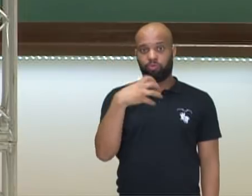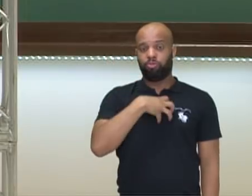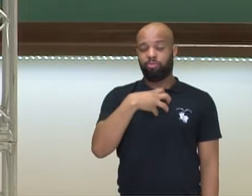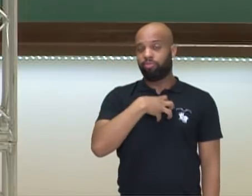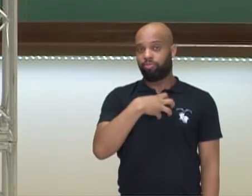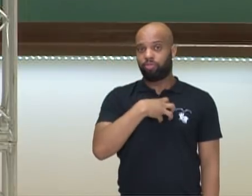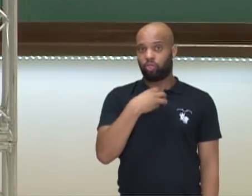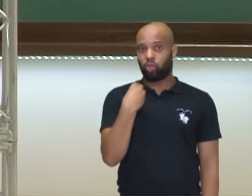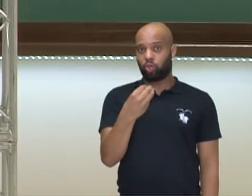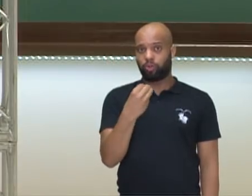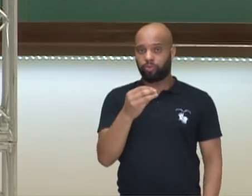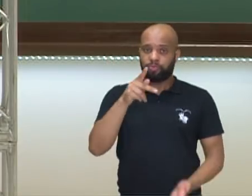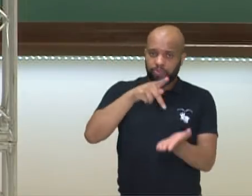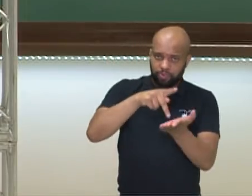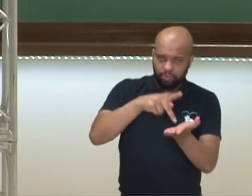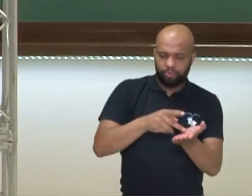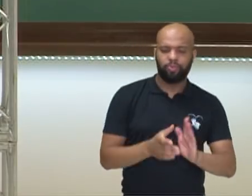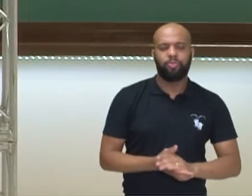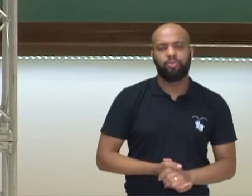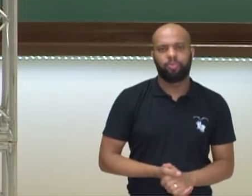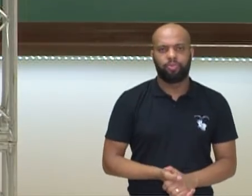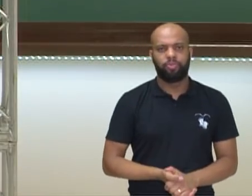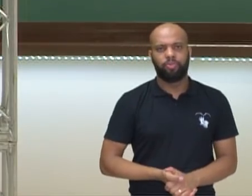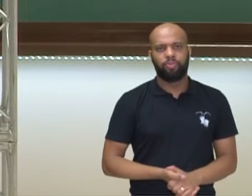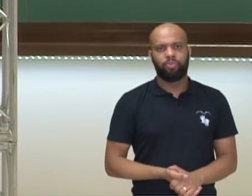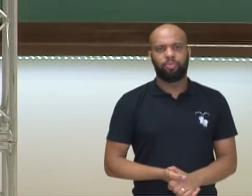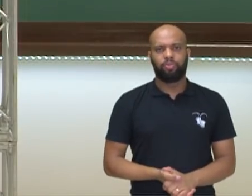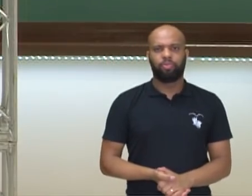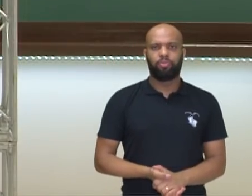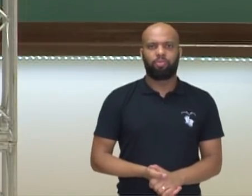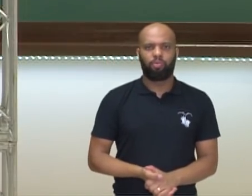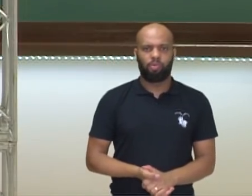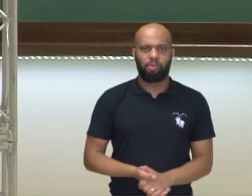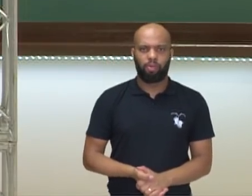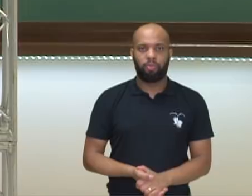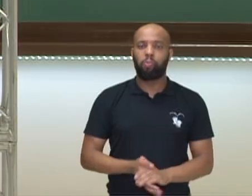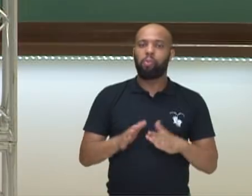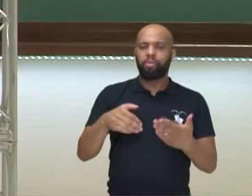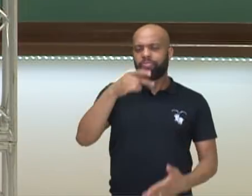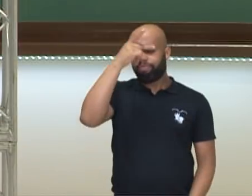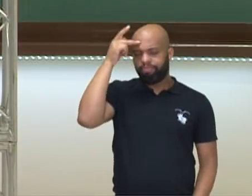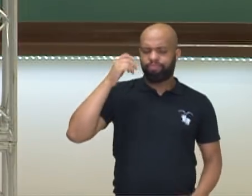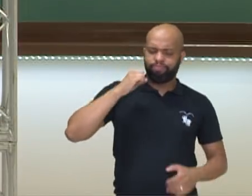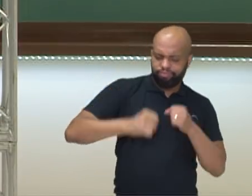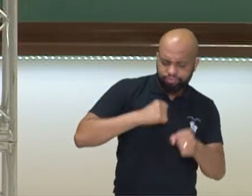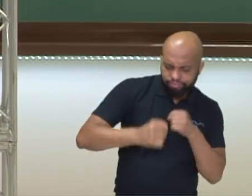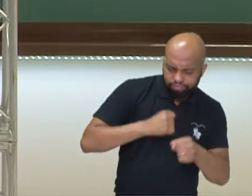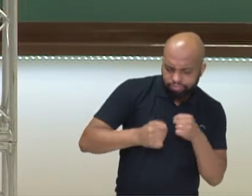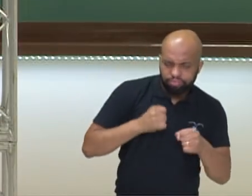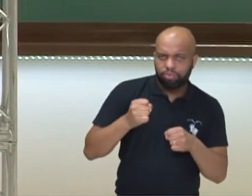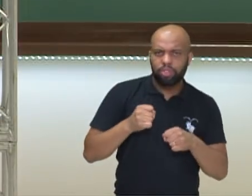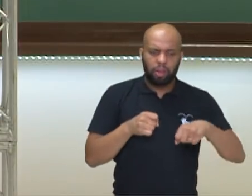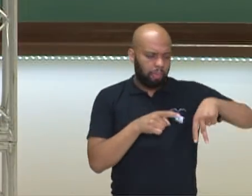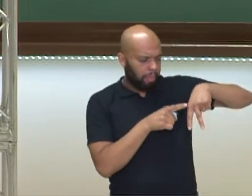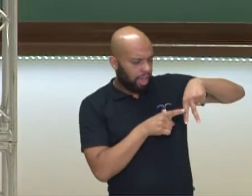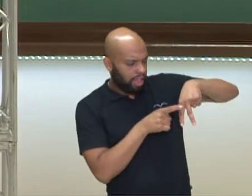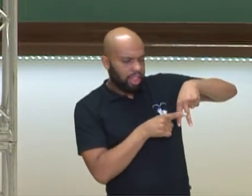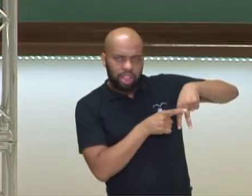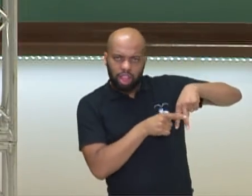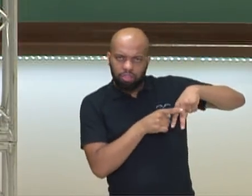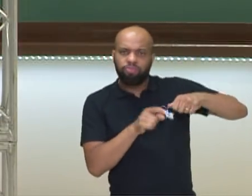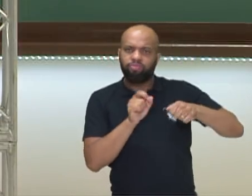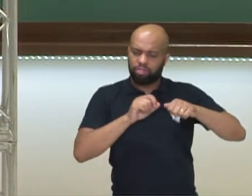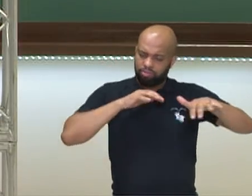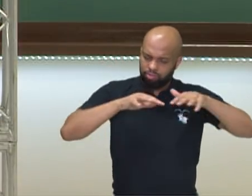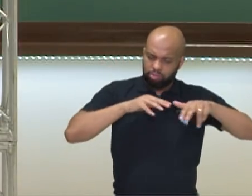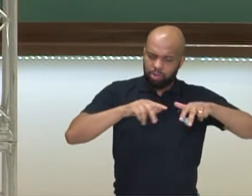forma mais real. Então, quando o usuário começa a correr, ele começa a movimentar as pernas como se estivesse correndo